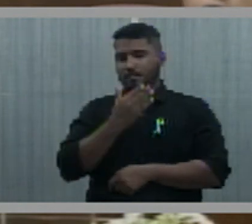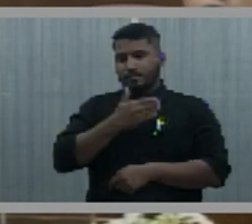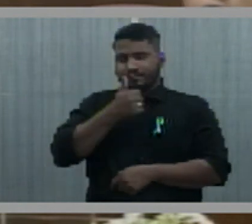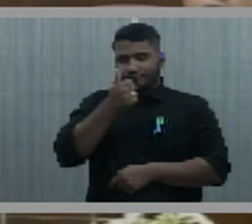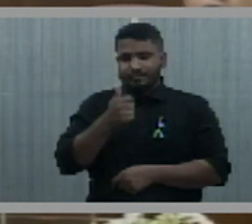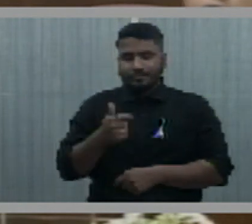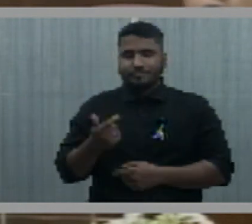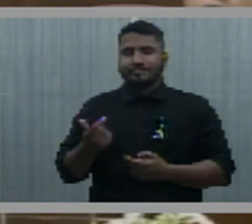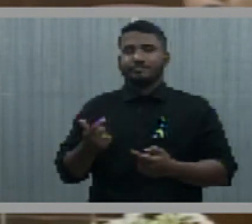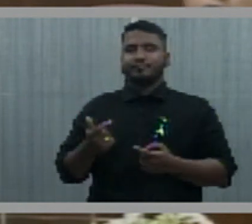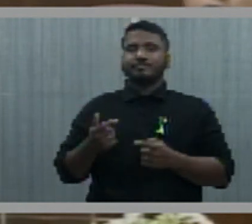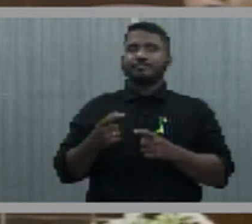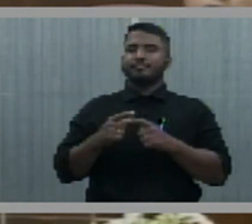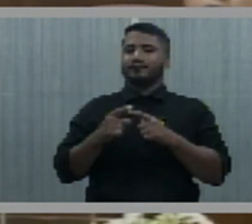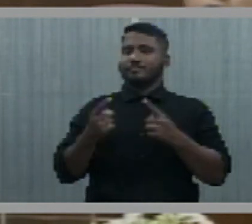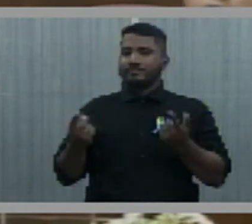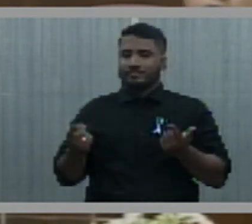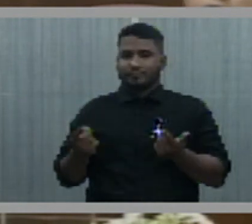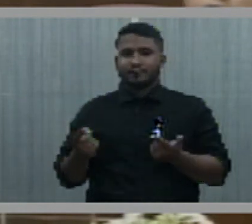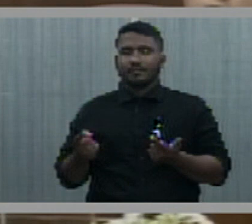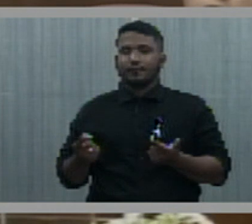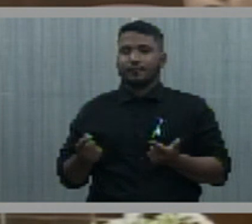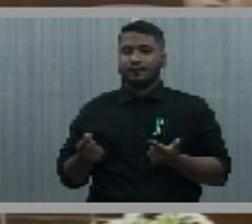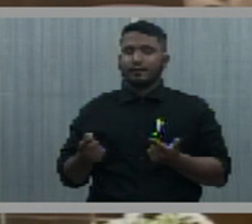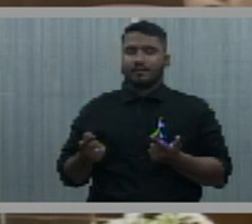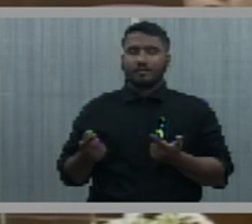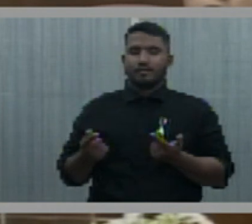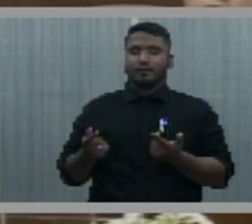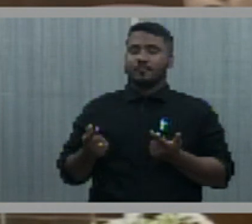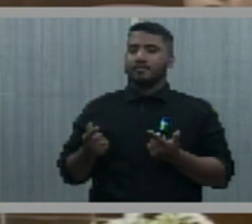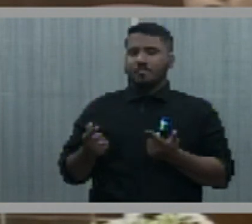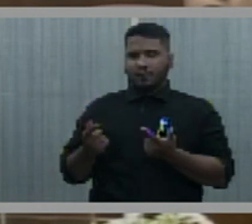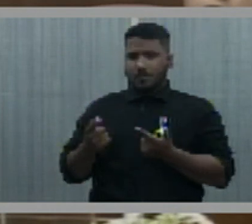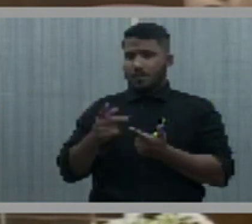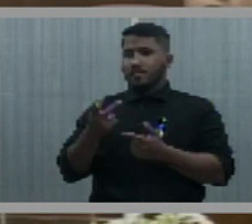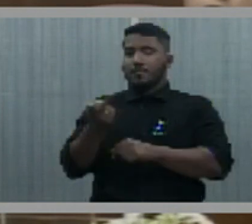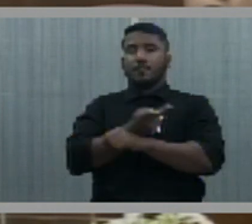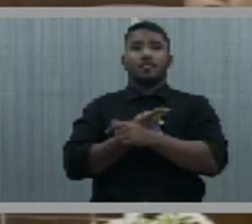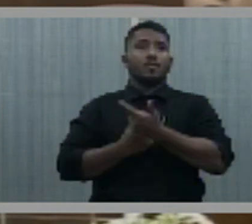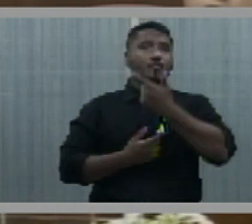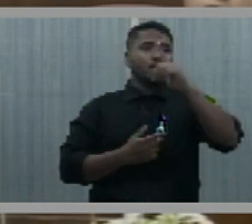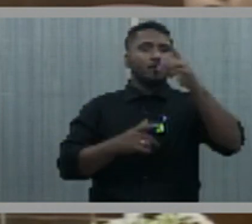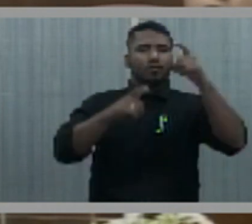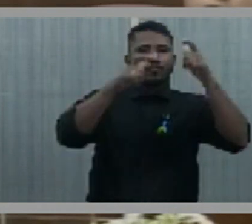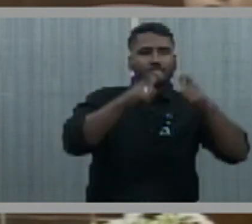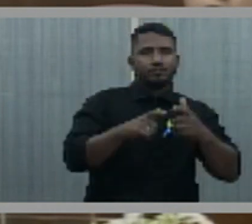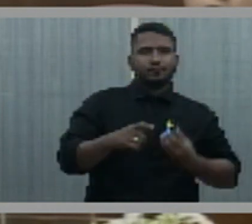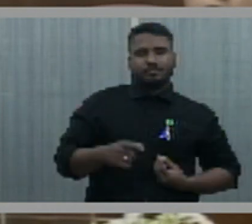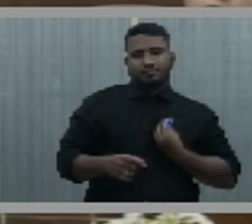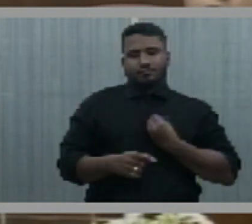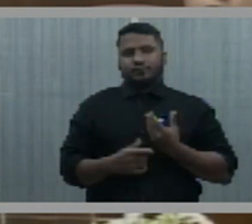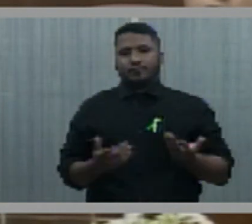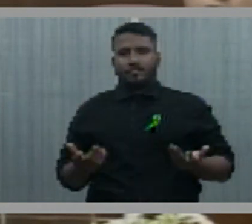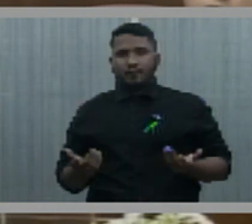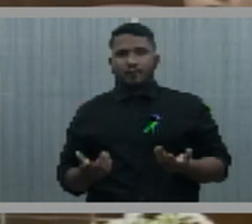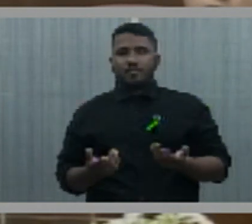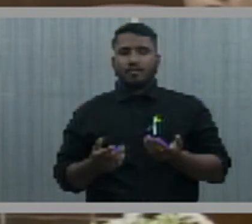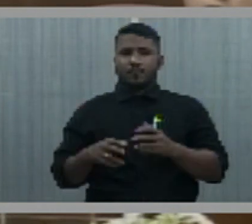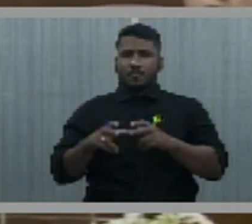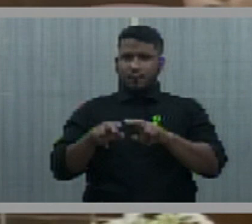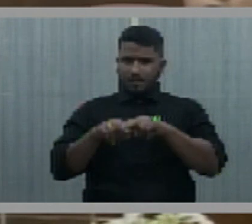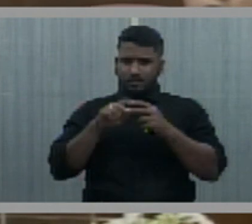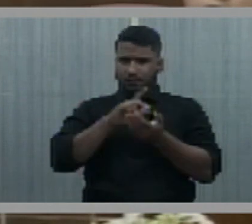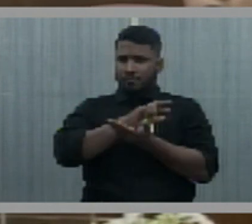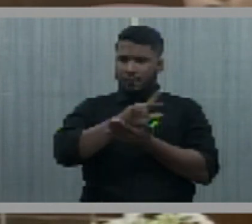infelizmente projetado para um lugar distante de sua família e de suas raízes. Anualmente, centenas de